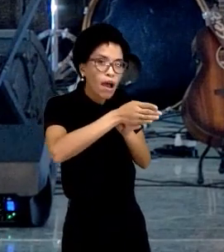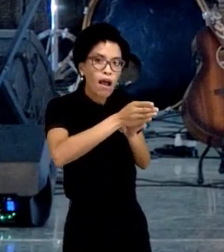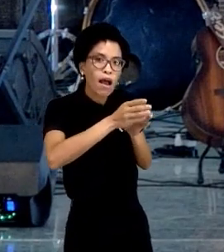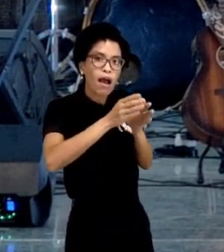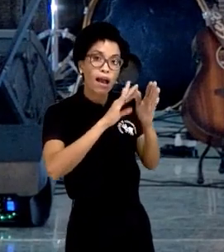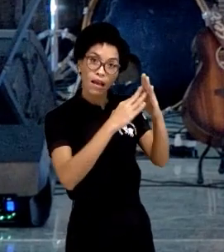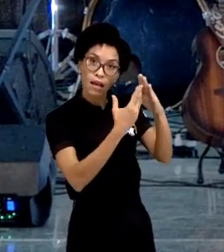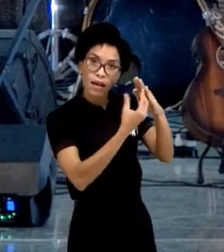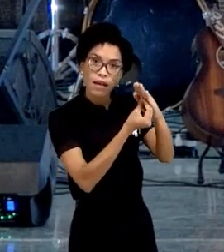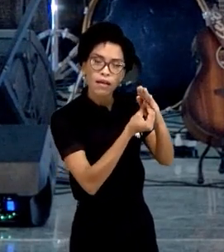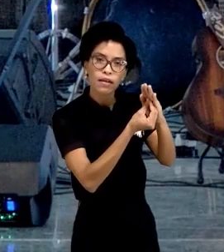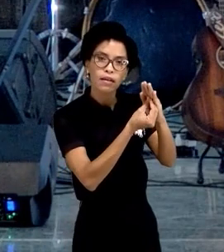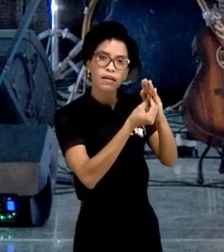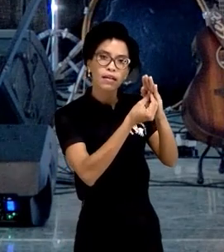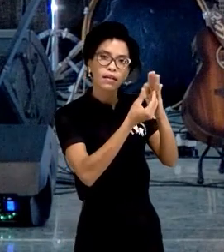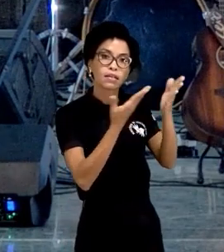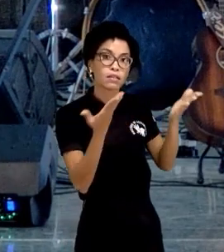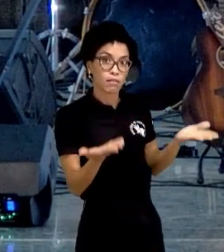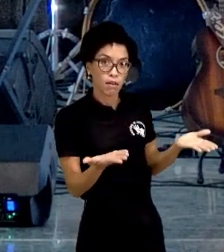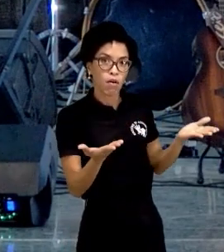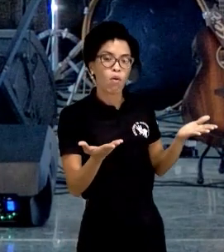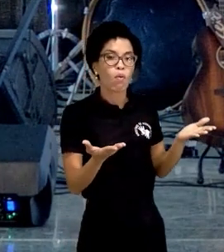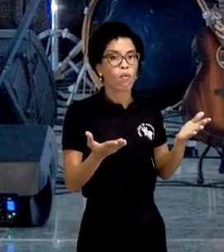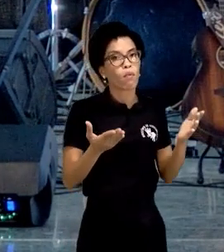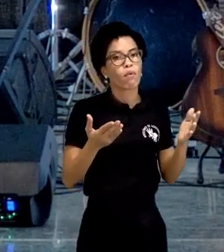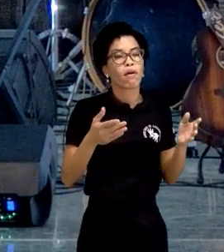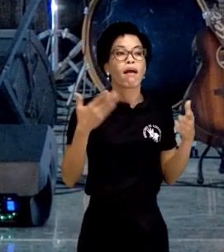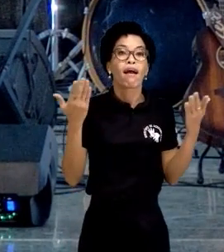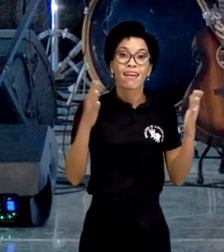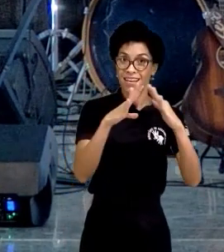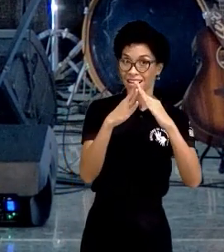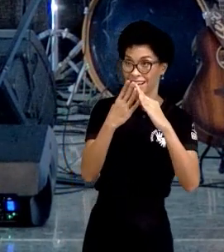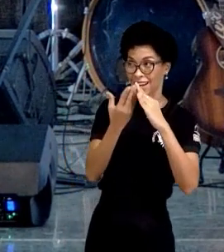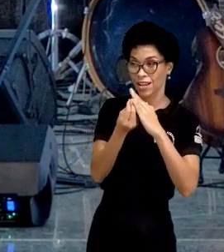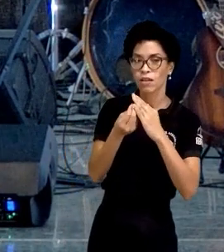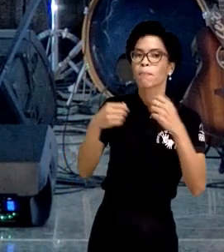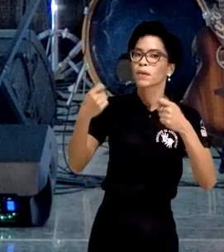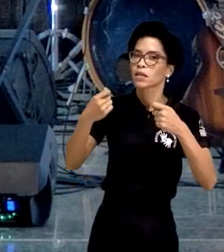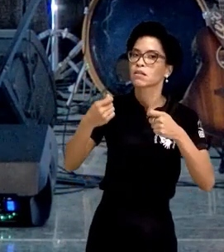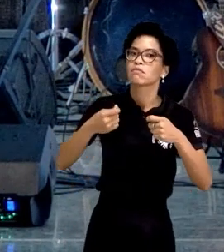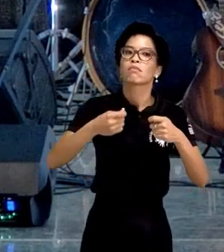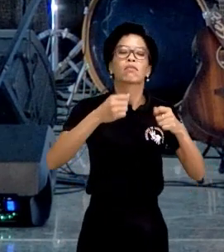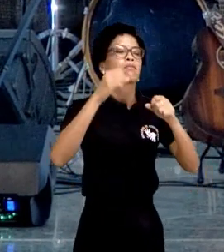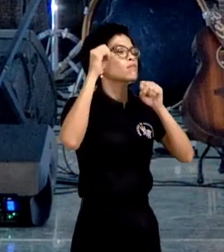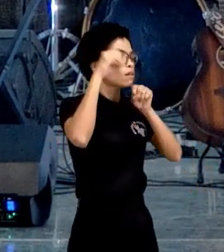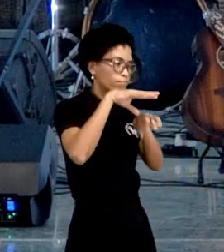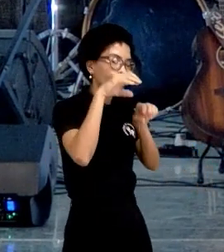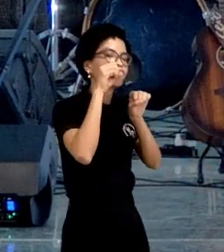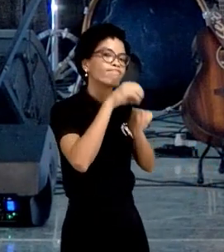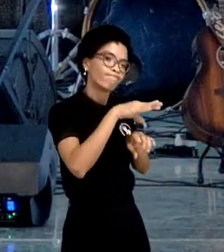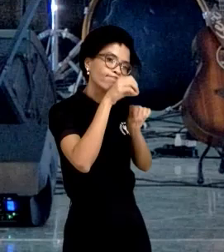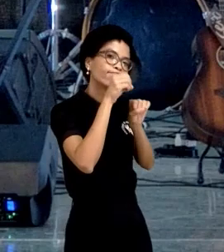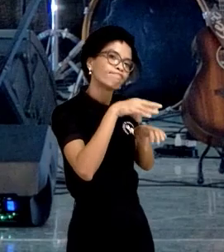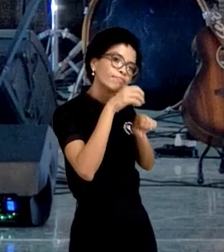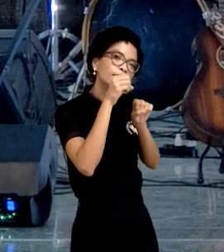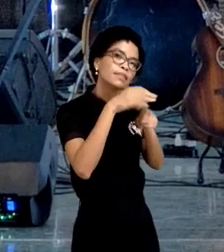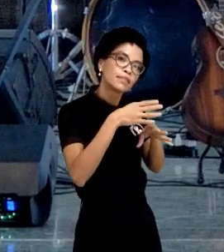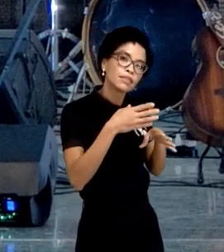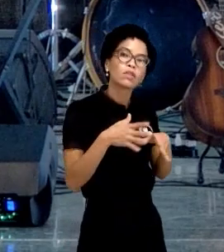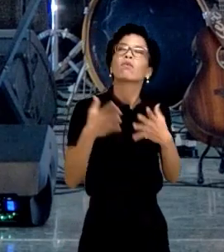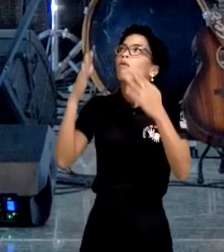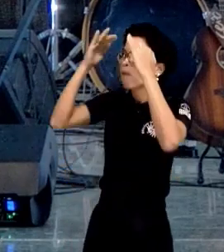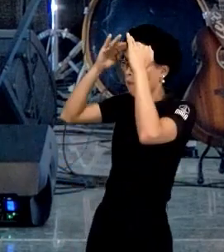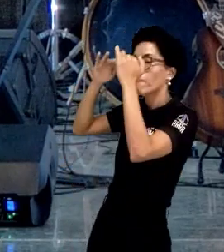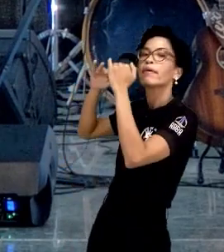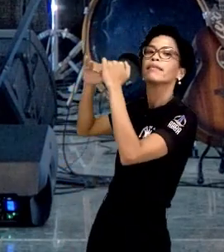Jesus espera de nossa vida diante de tudo que a gente viu aqui esse final de semana? E aí a gente vai fazer uso